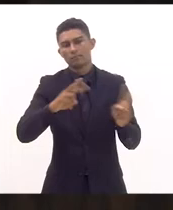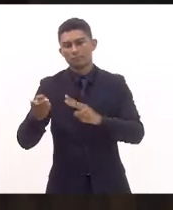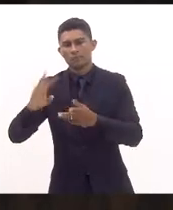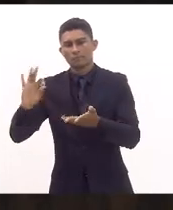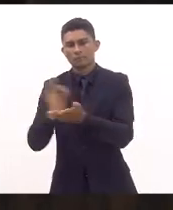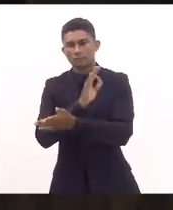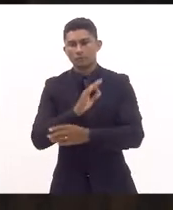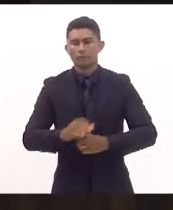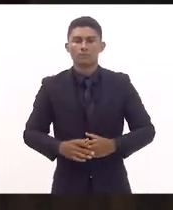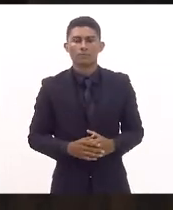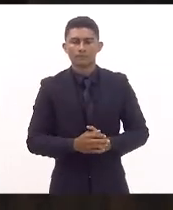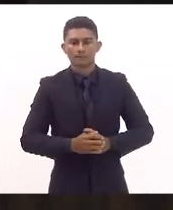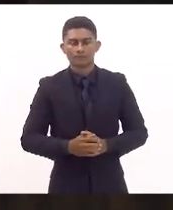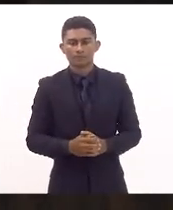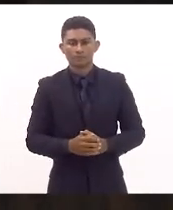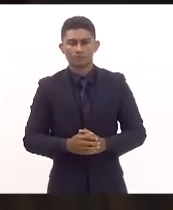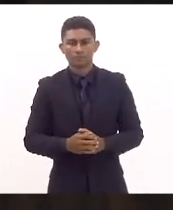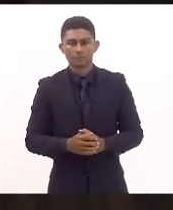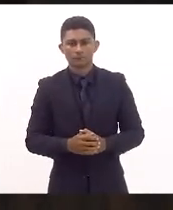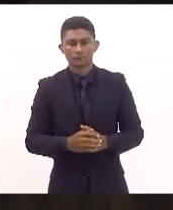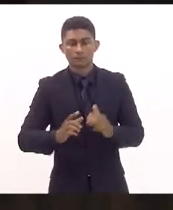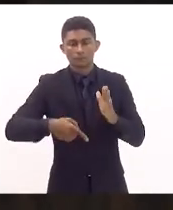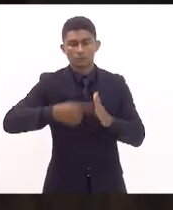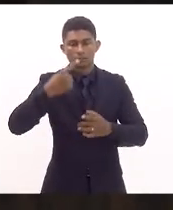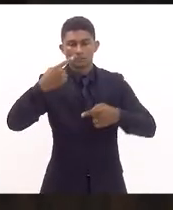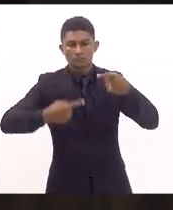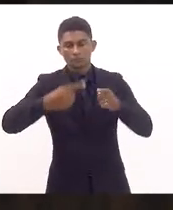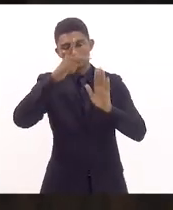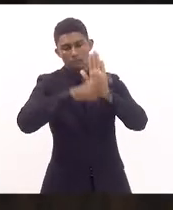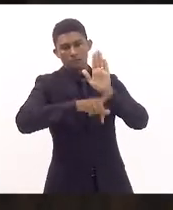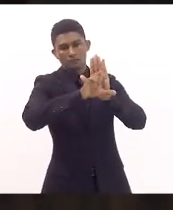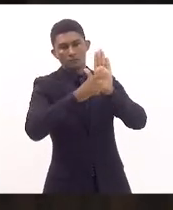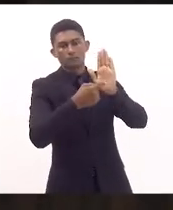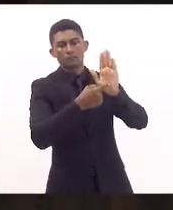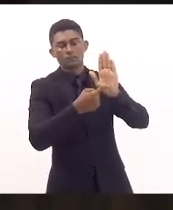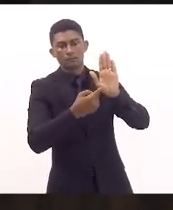autógrafo. Em primeira discussão, projeto de lei